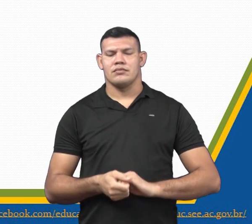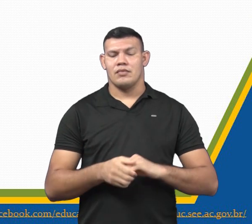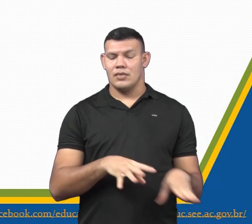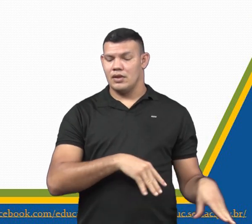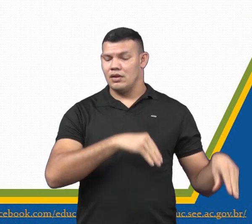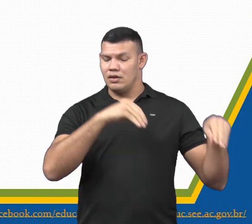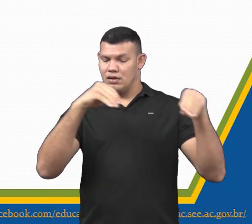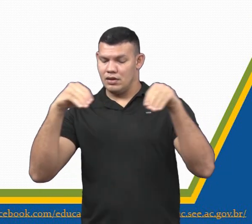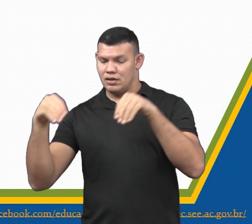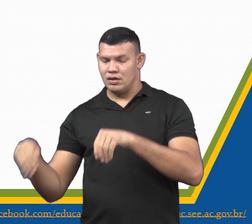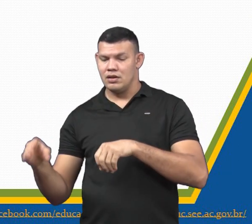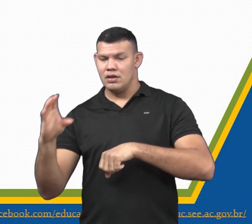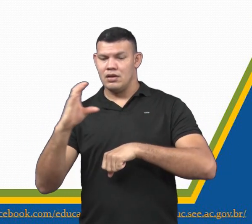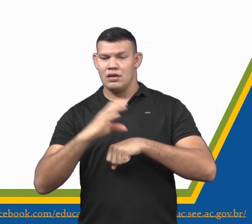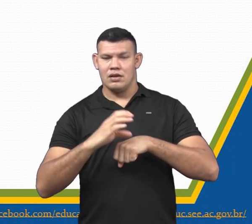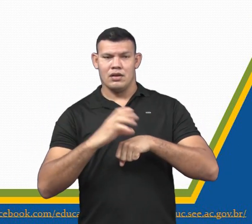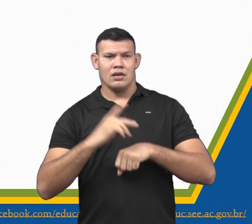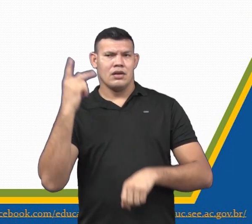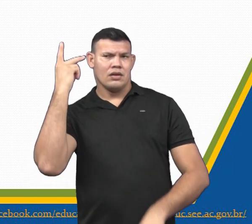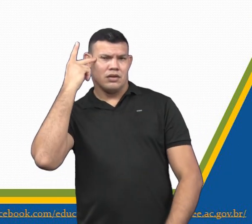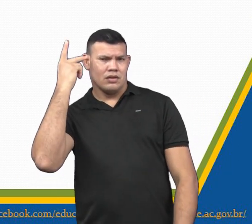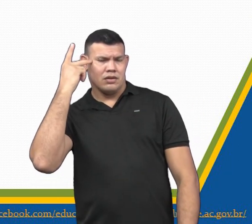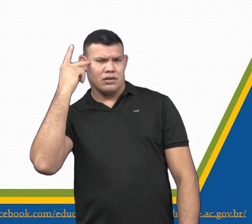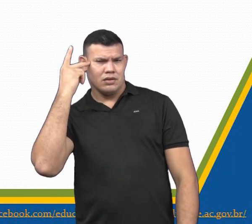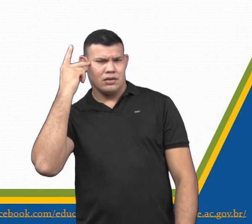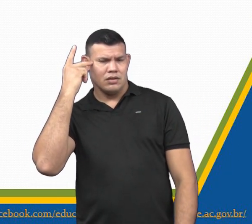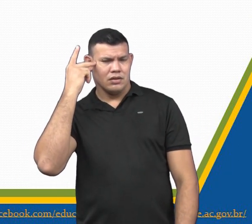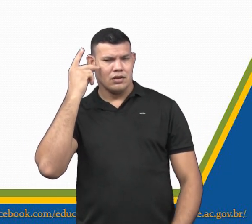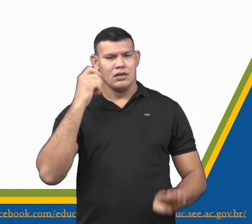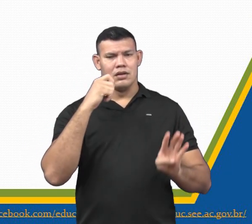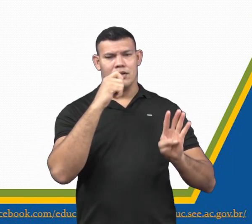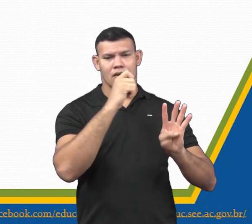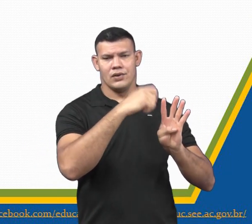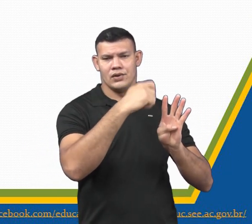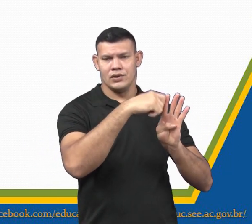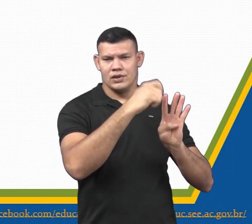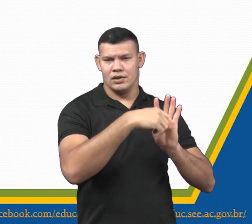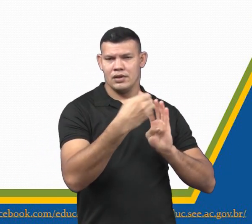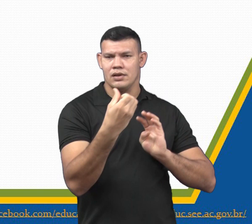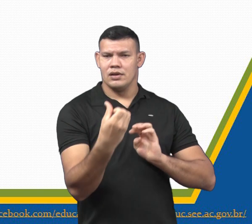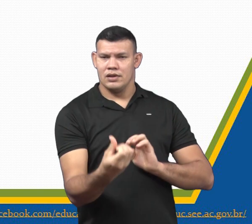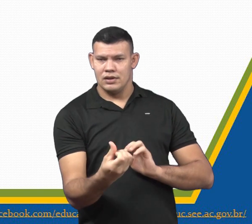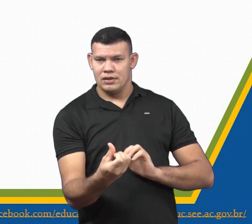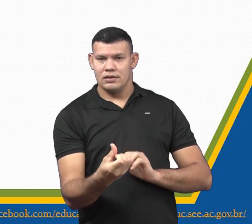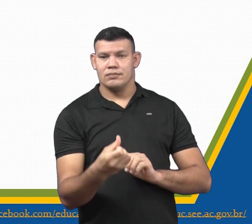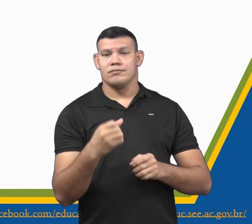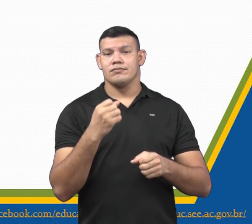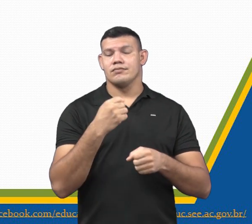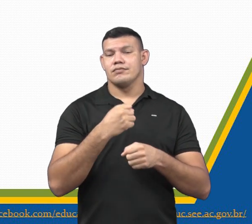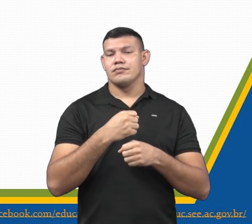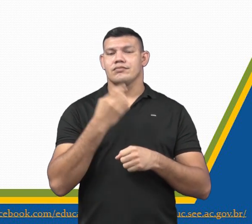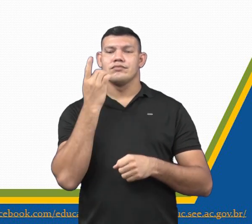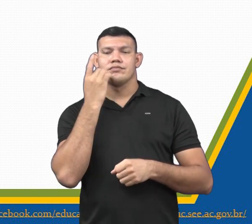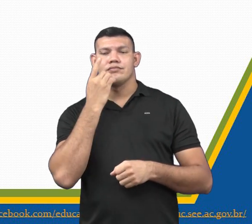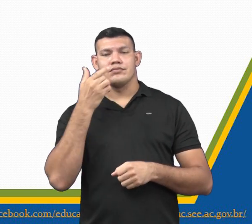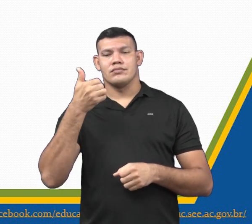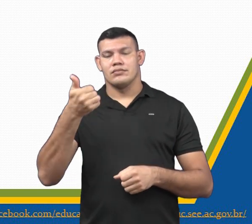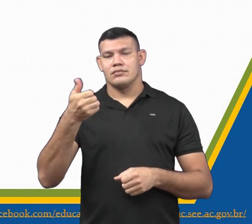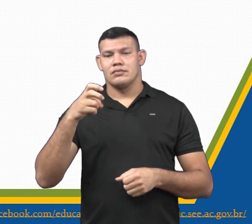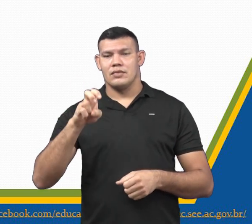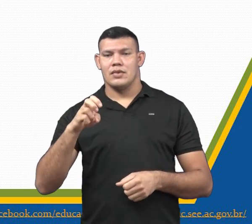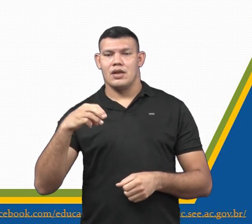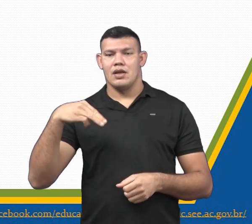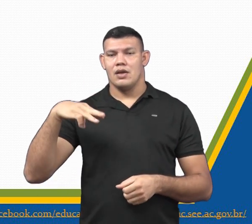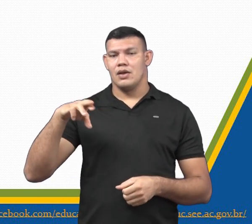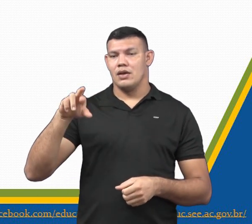com minha família para a cidade de São Paulo aos 6 meses de idade, em 15 de março de 2006.